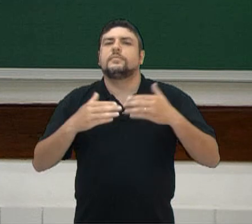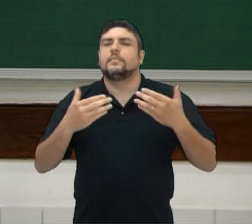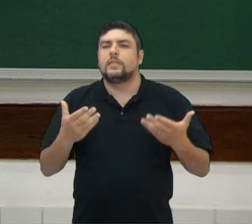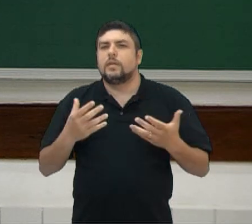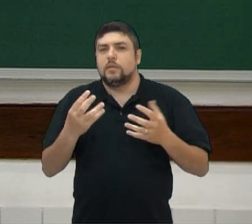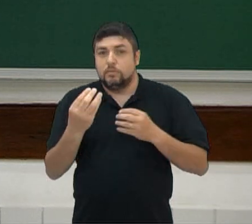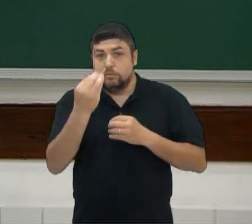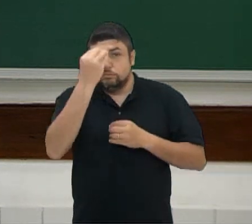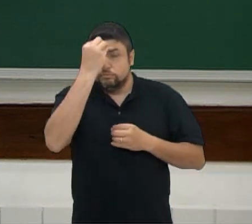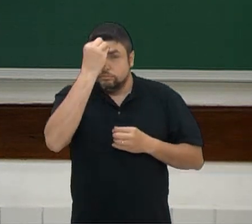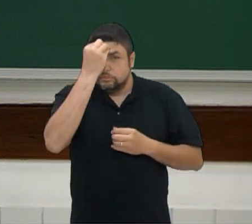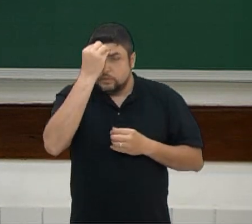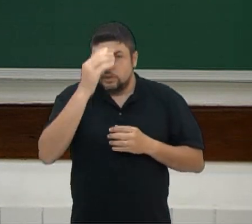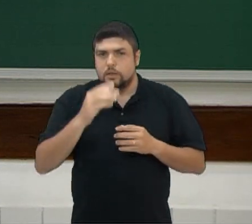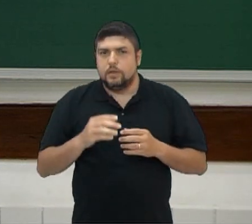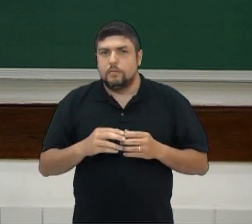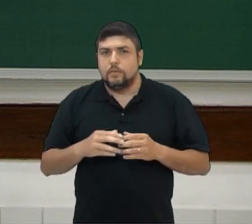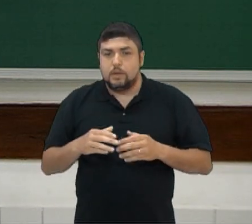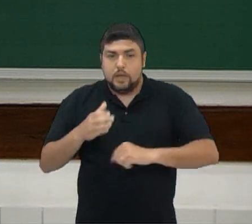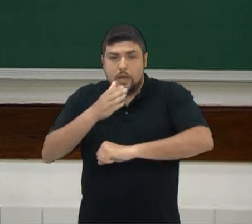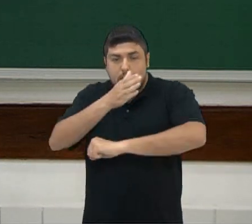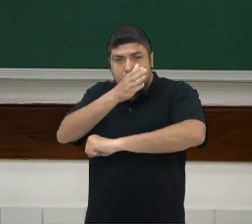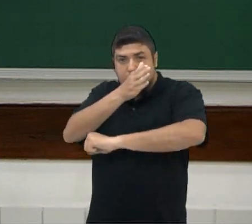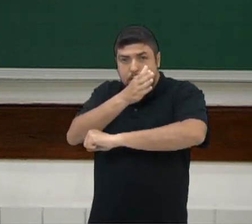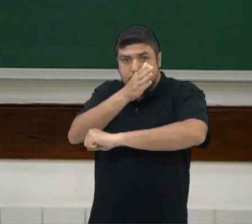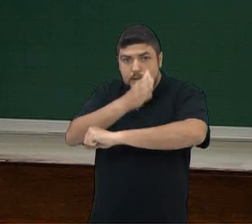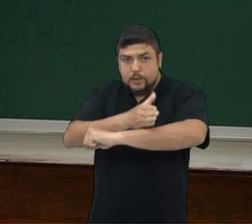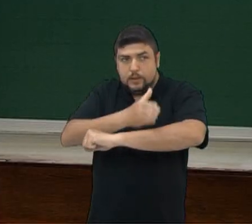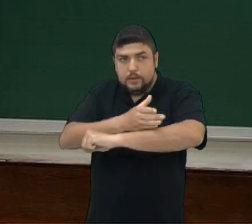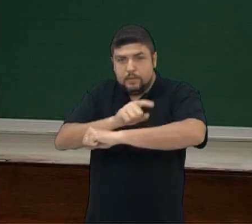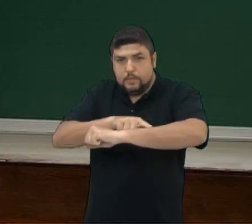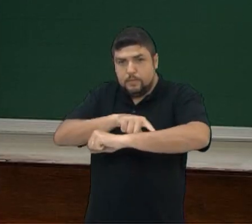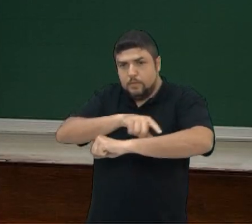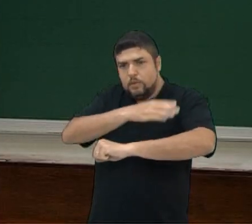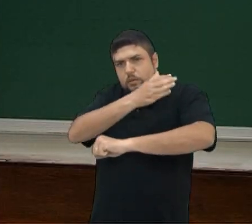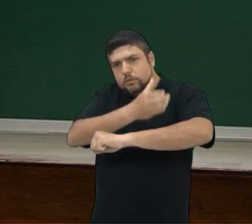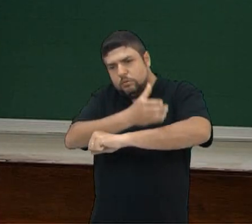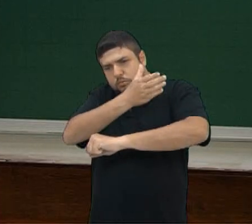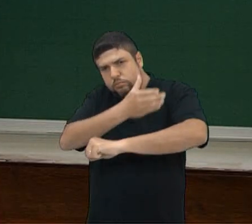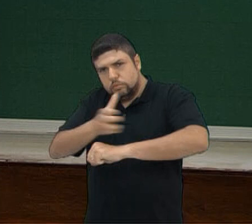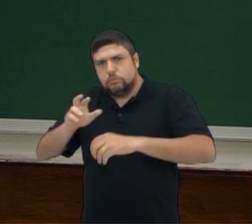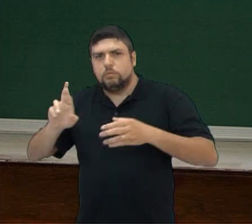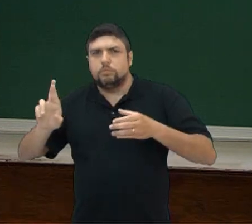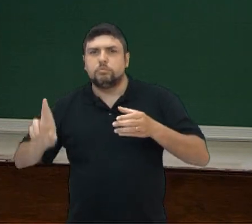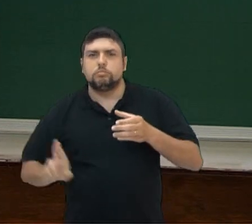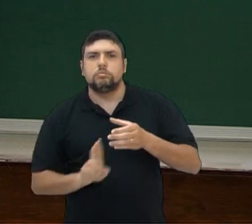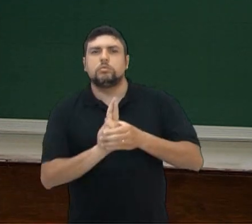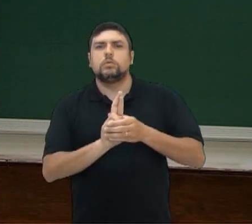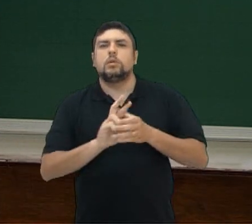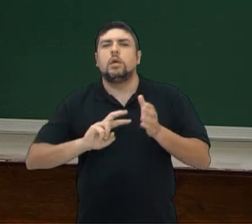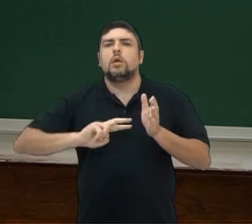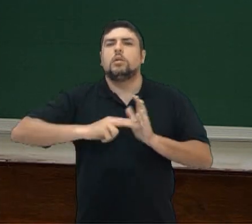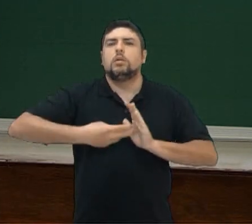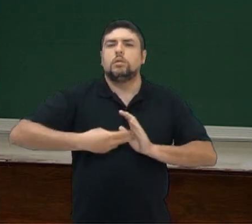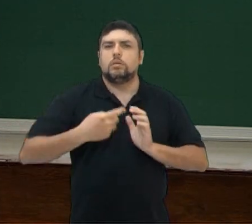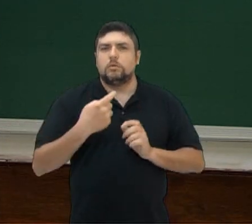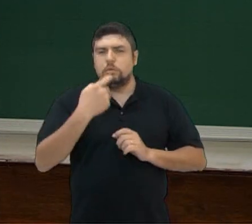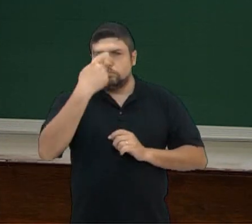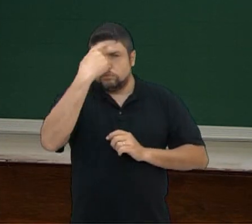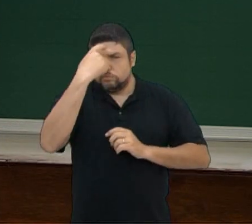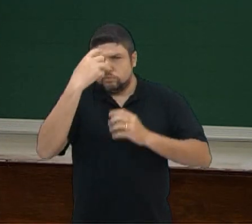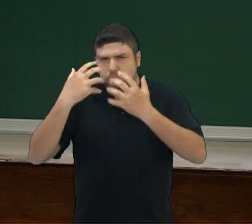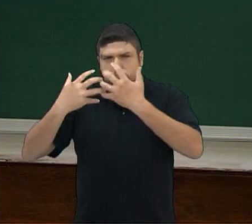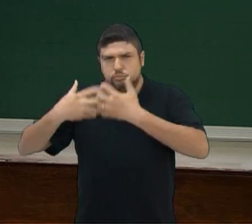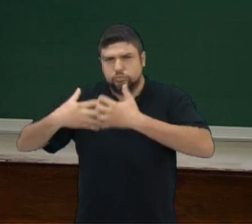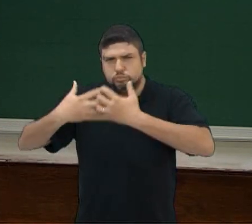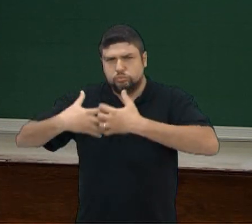Decorando isso, então, depois da Idade Média, vem essa questão do Renascimento, que vai trazer o racional como principal forma de